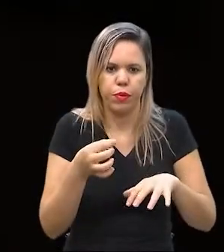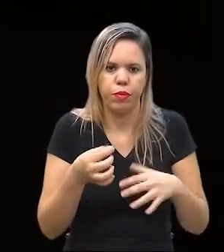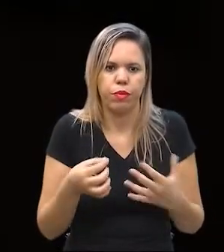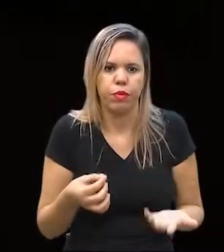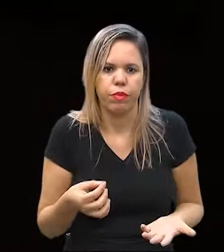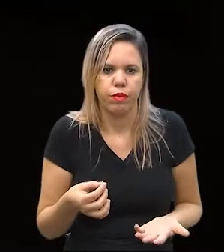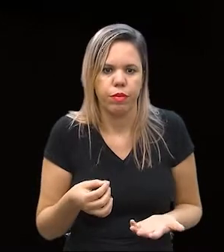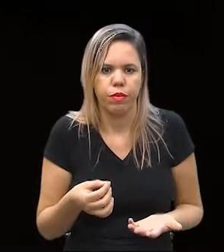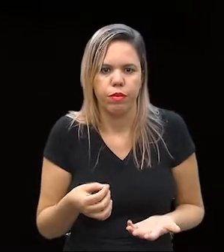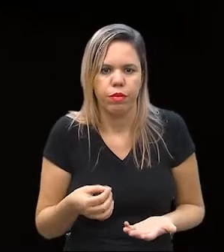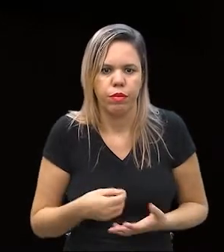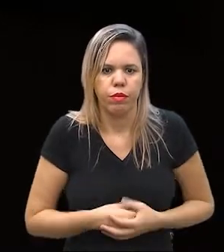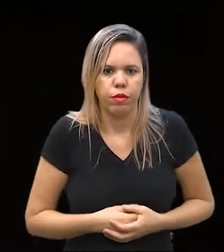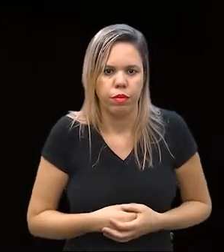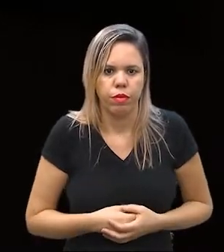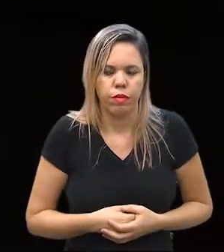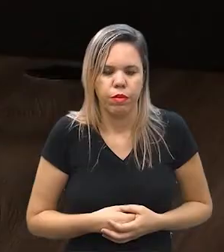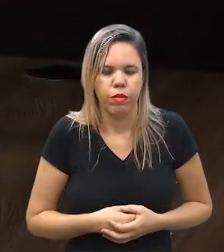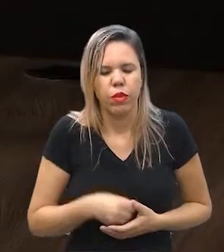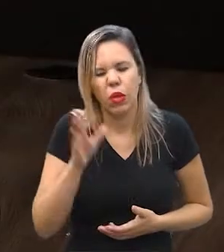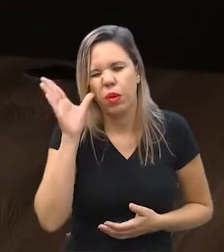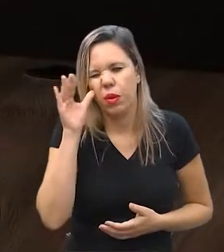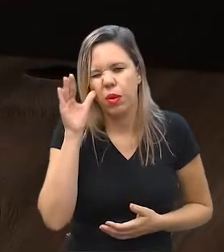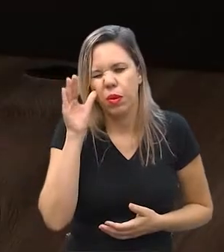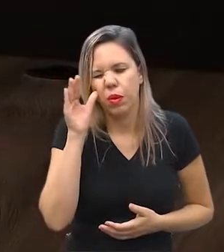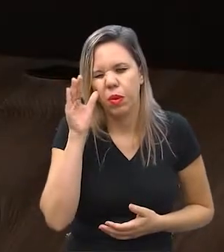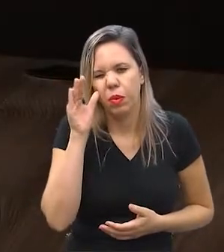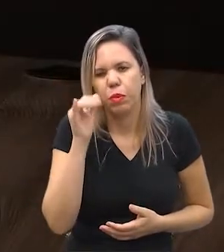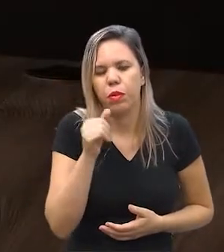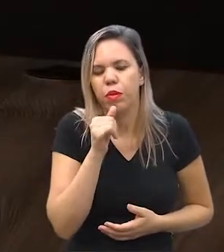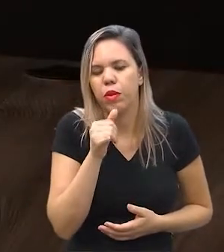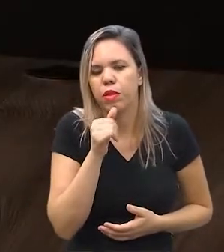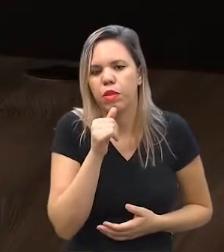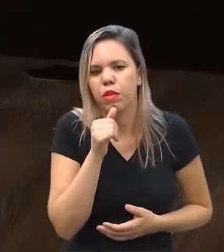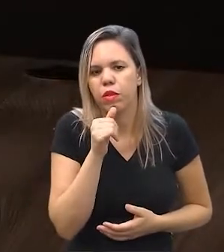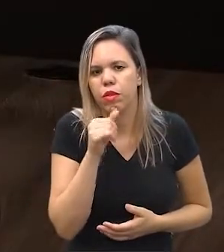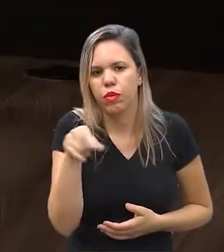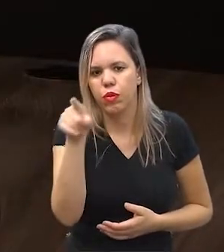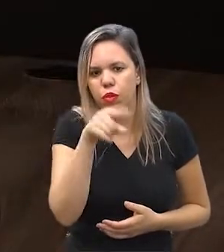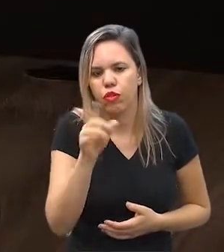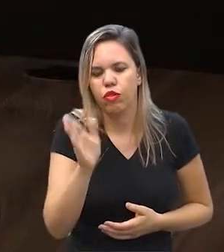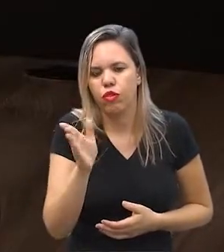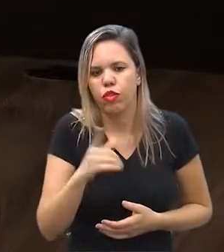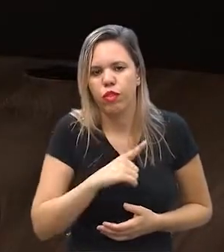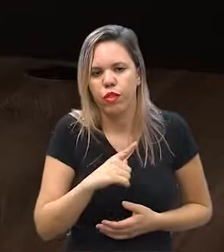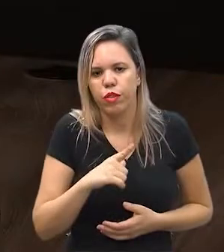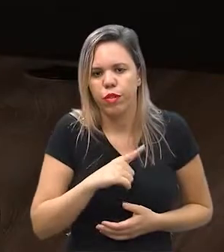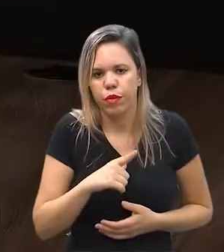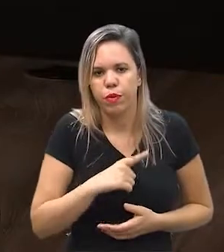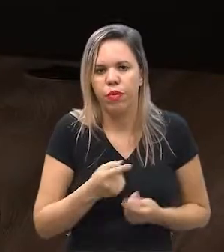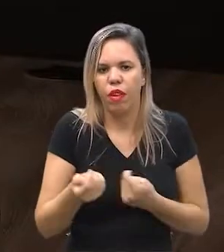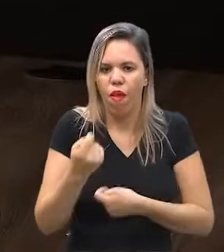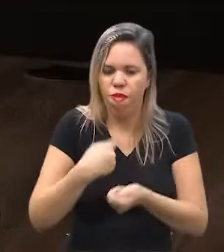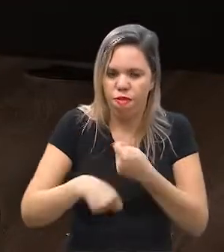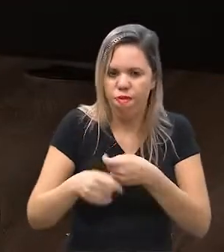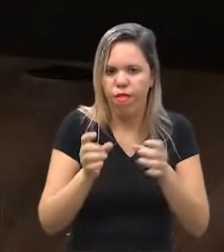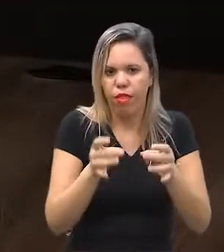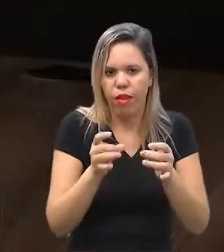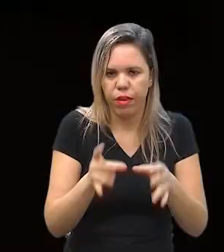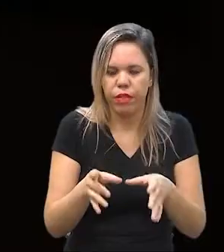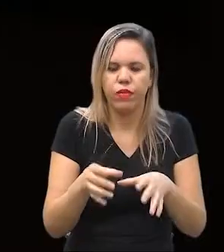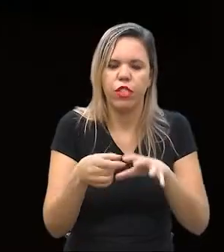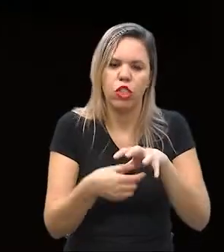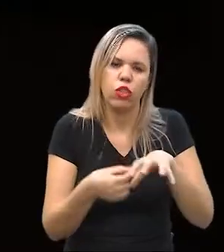gente me vem uma curiosidade, por exemplo. Vocês já têm um mercado no atacado, por exemplo,